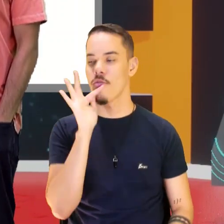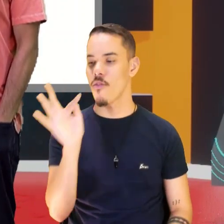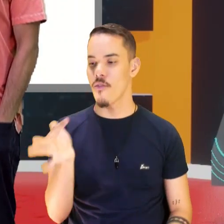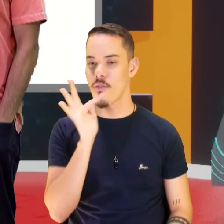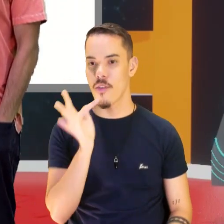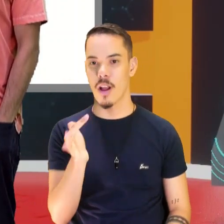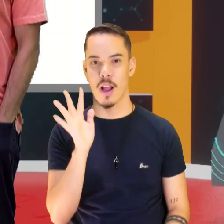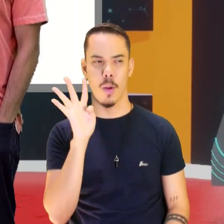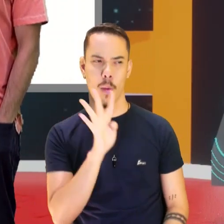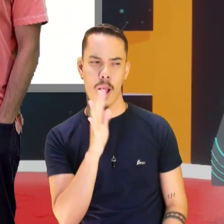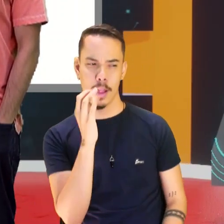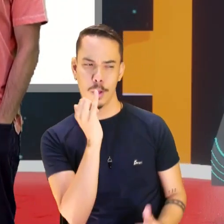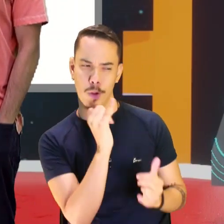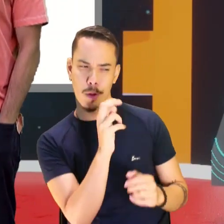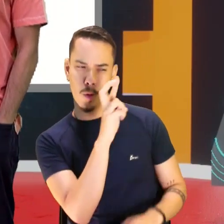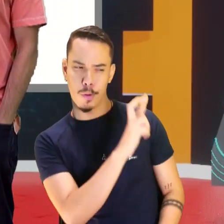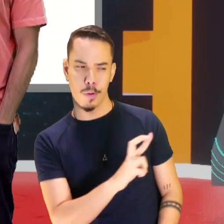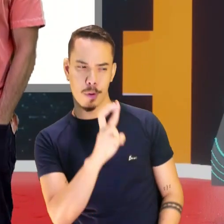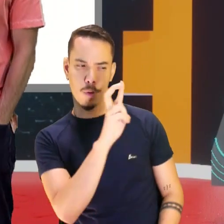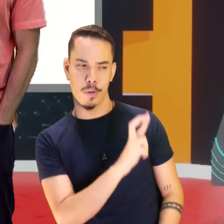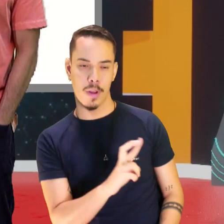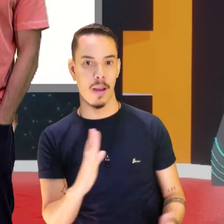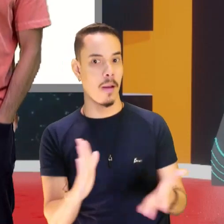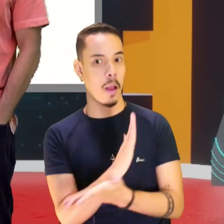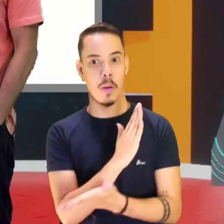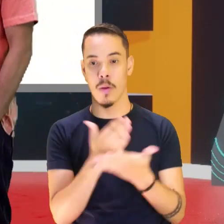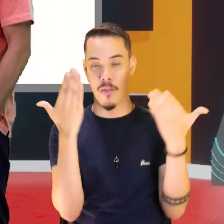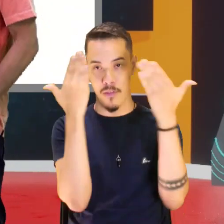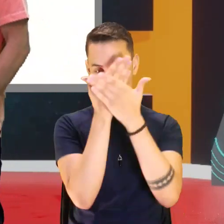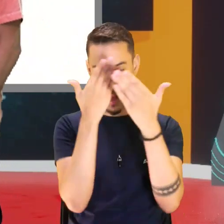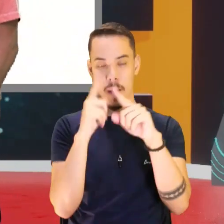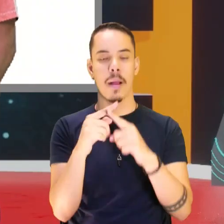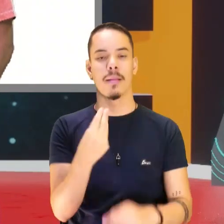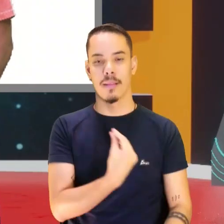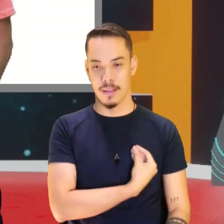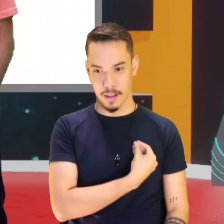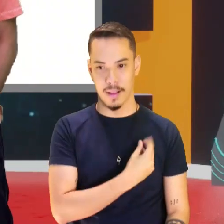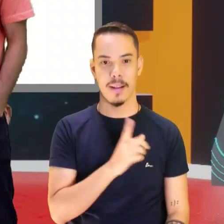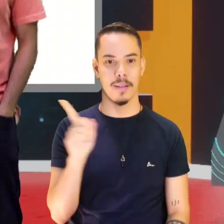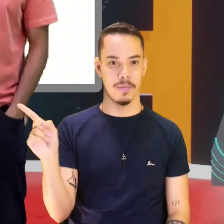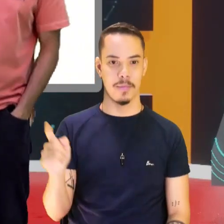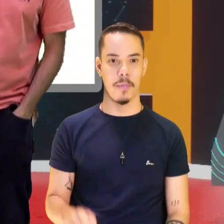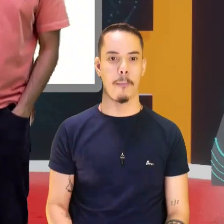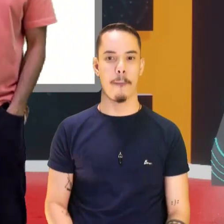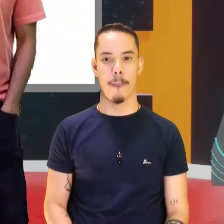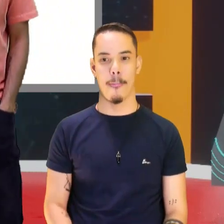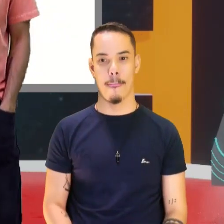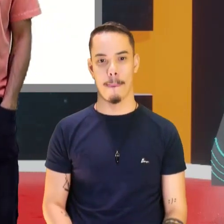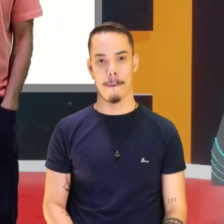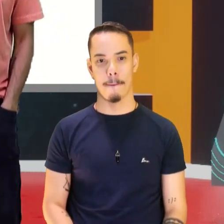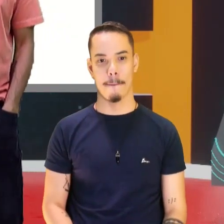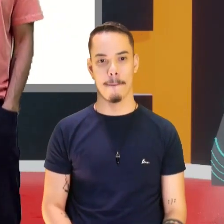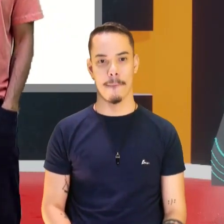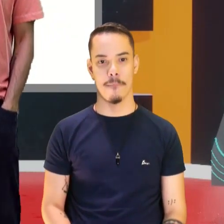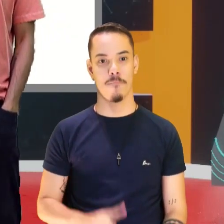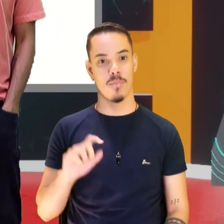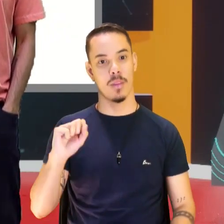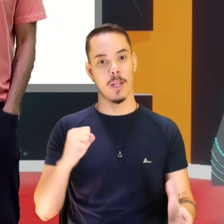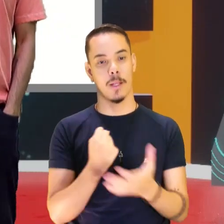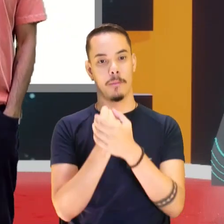4 fiscalizando e alguns que tu não vai conseguir ver, mas que eles estão lá na obra trabalhando. São imaginários. Eles ficam